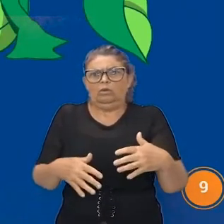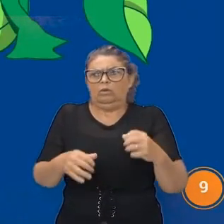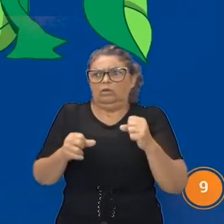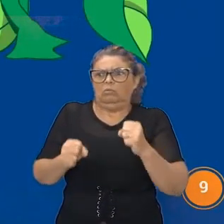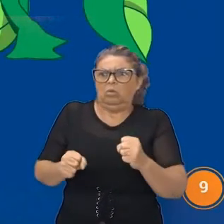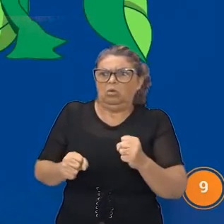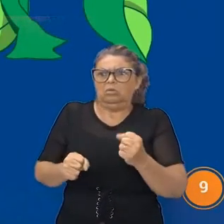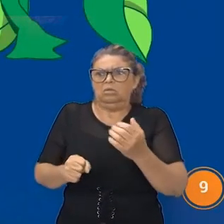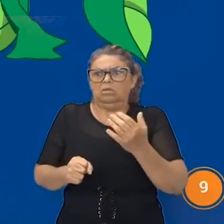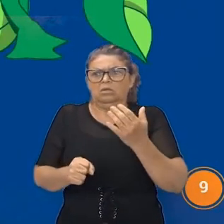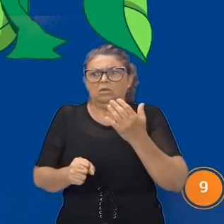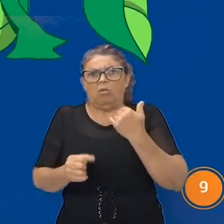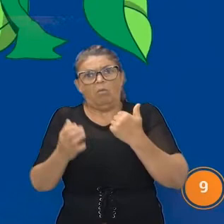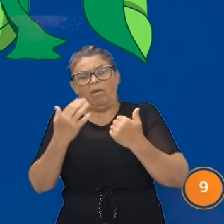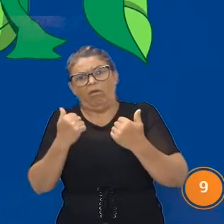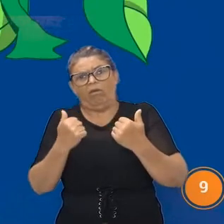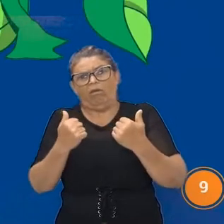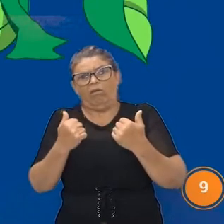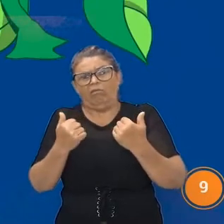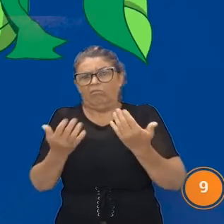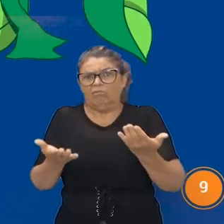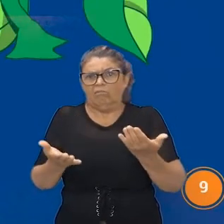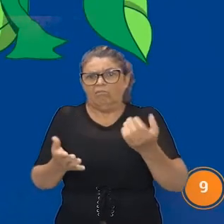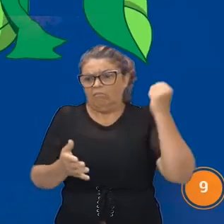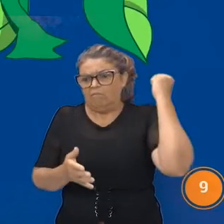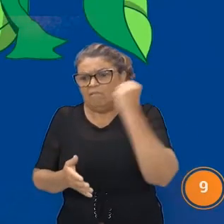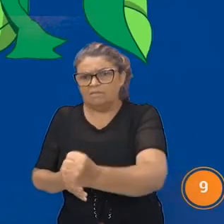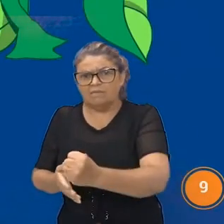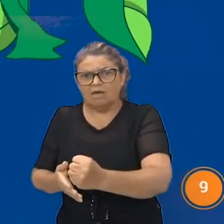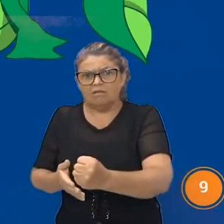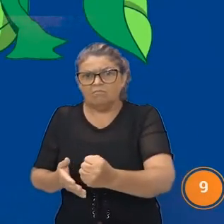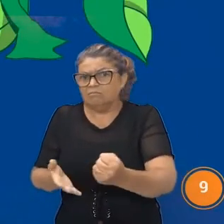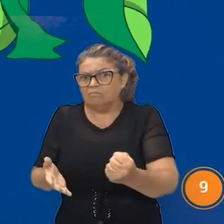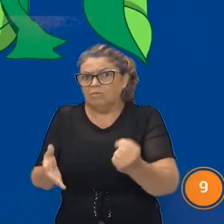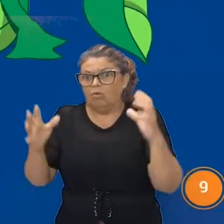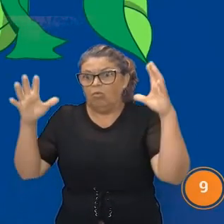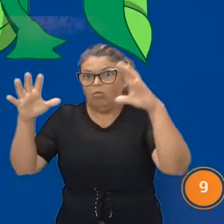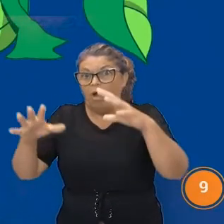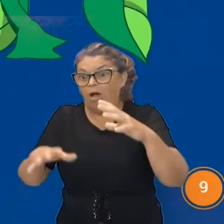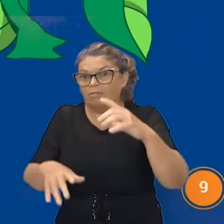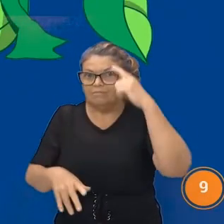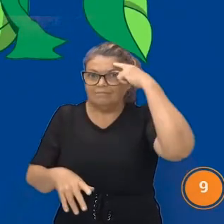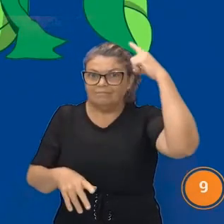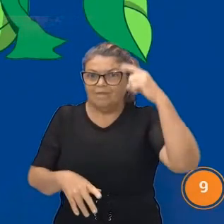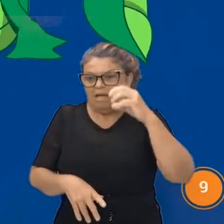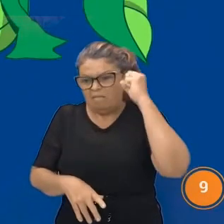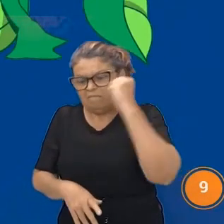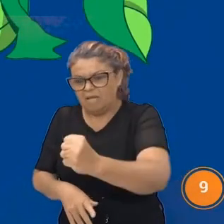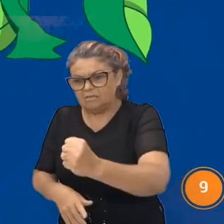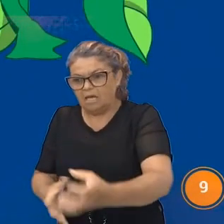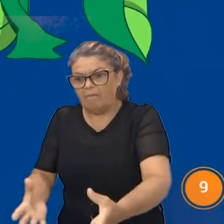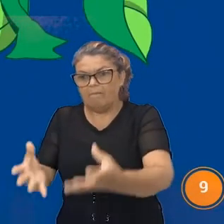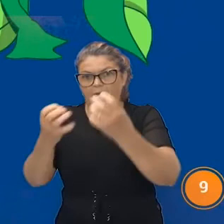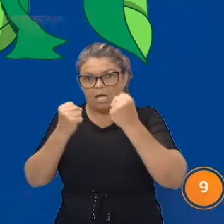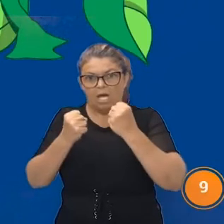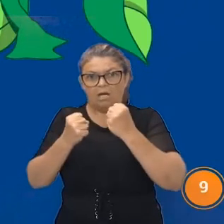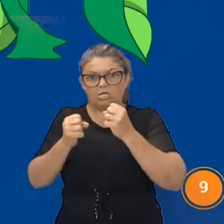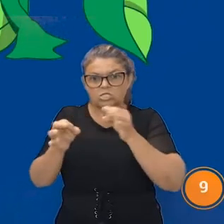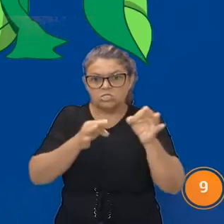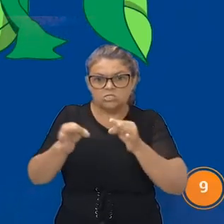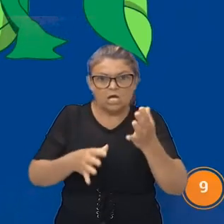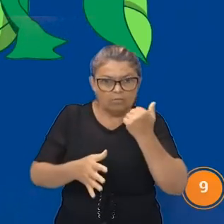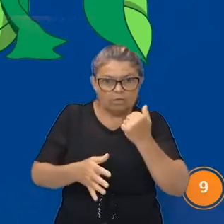amassar as caravelas. Então era uma forma de criar um medo. Por quê? Porque se você tem medo, você não faz. Não é